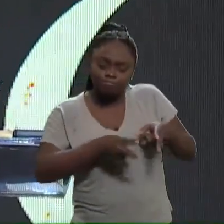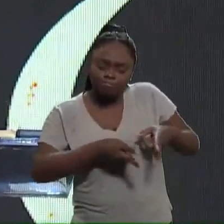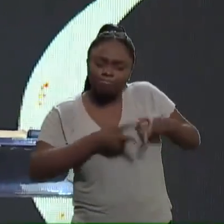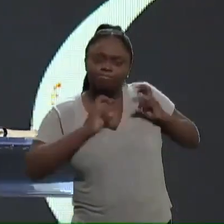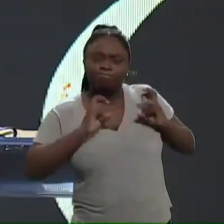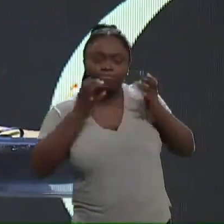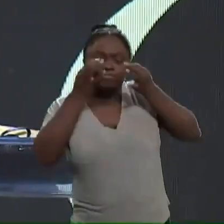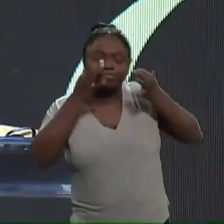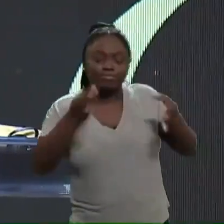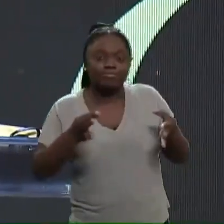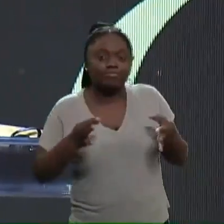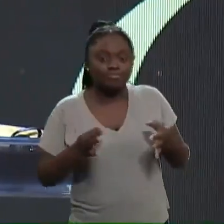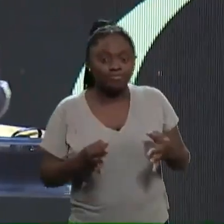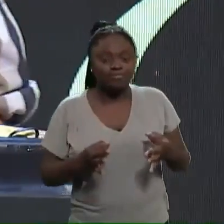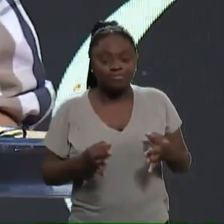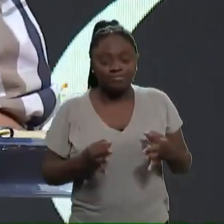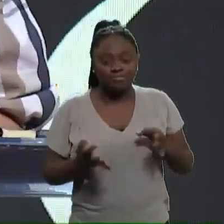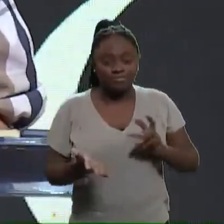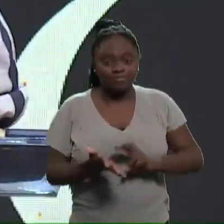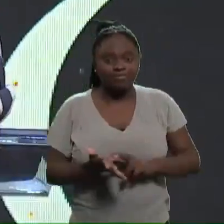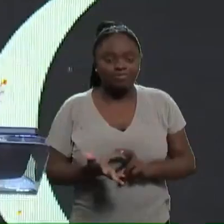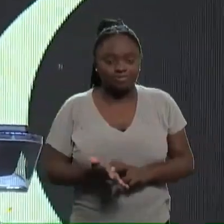Aguça os seus sentidos nessa manhã.